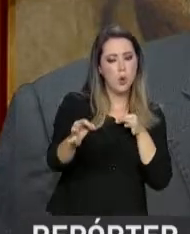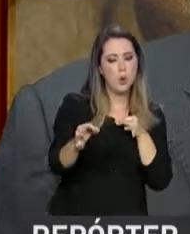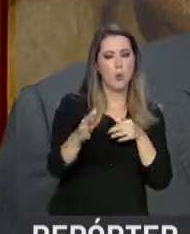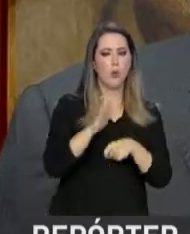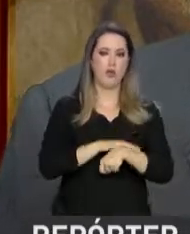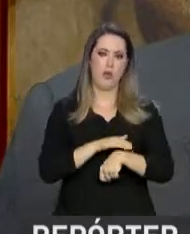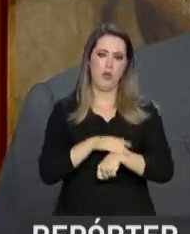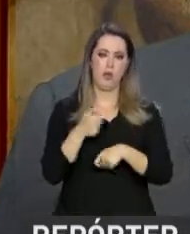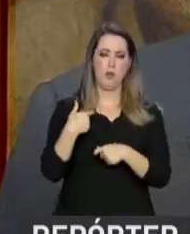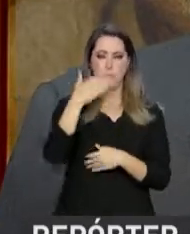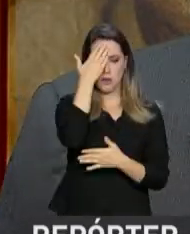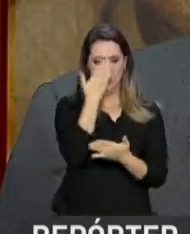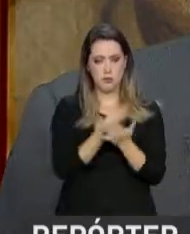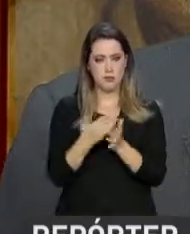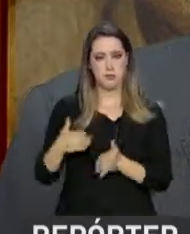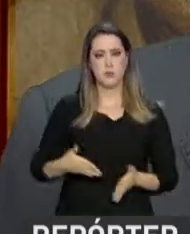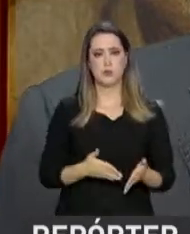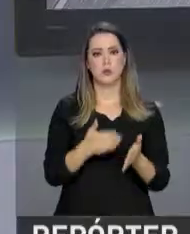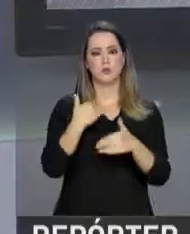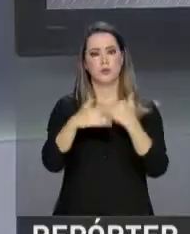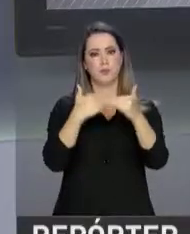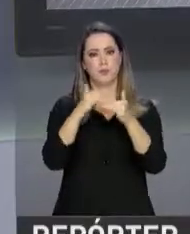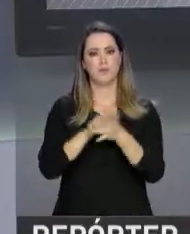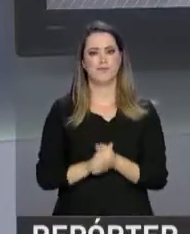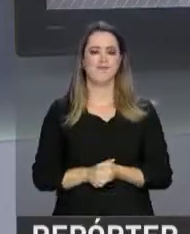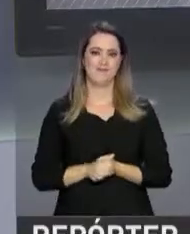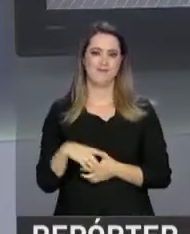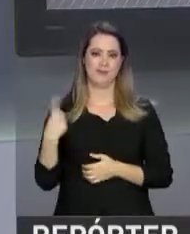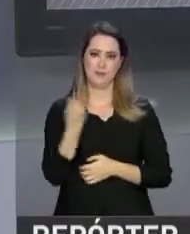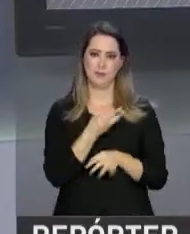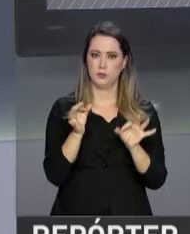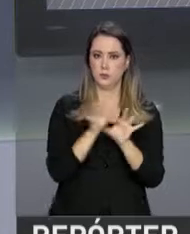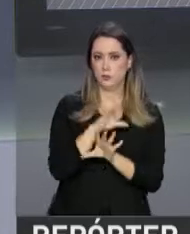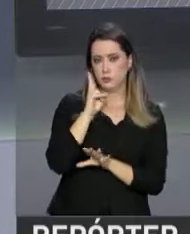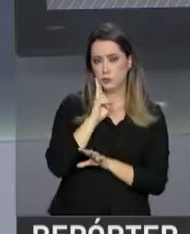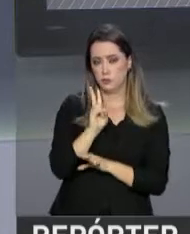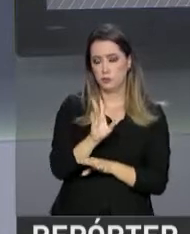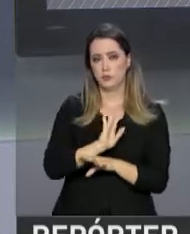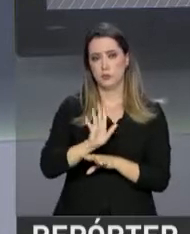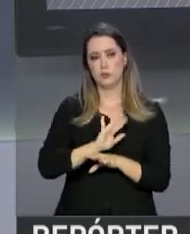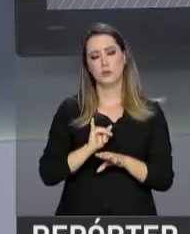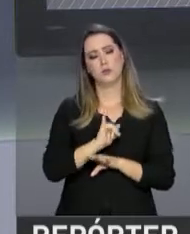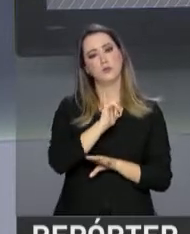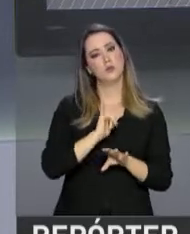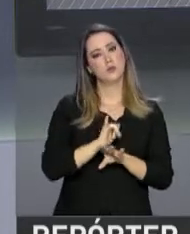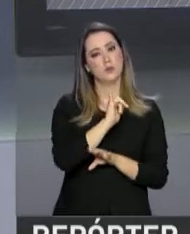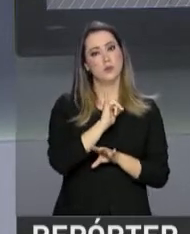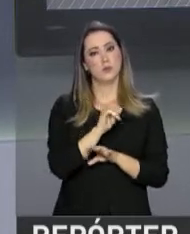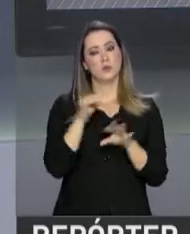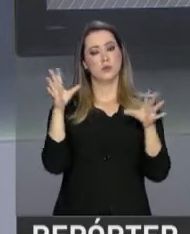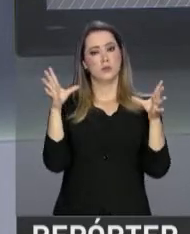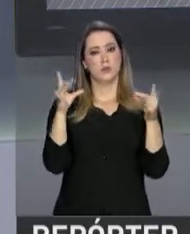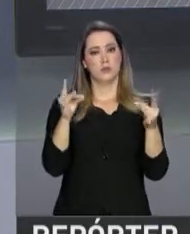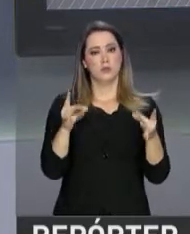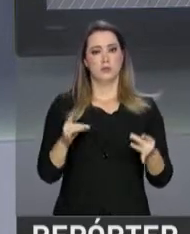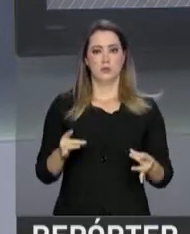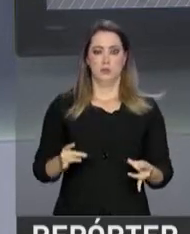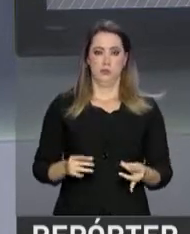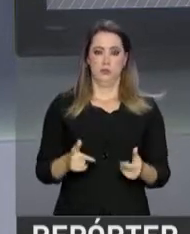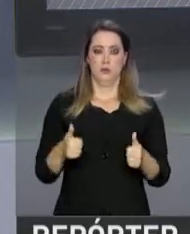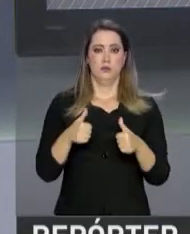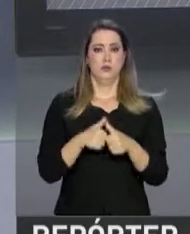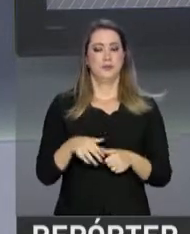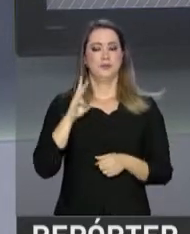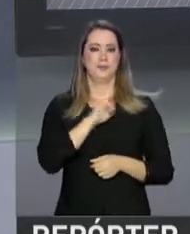esse caminho vai continuar nós ficamos por aqui você pode rever as reportagens no youtube e toda nossa